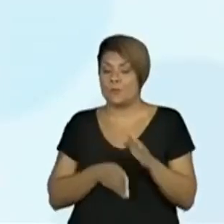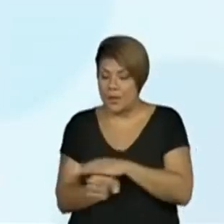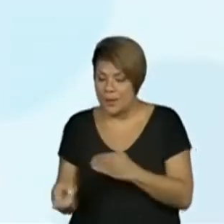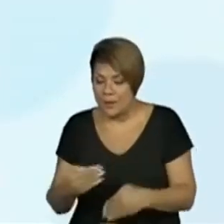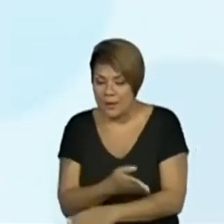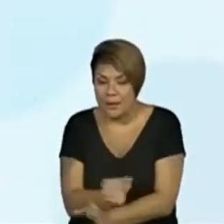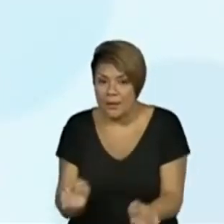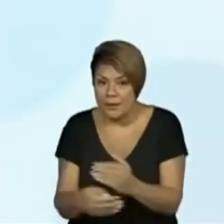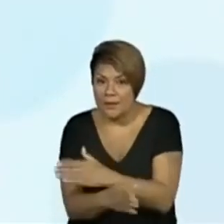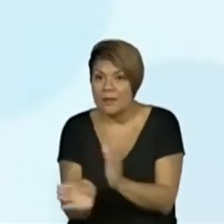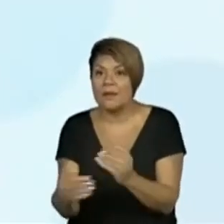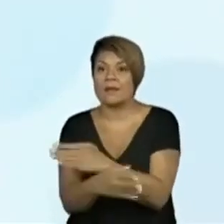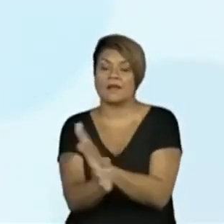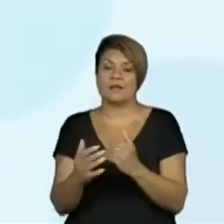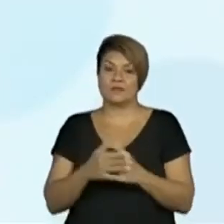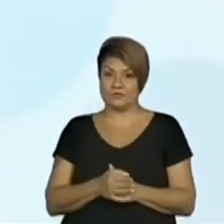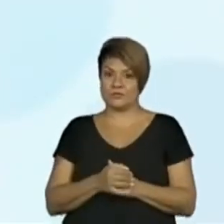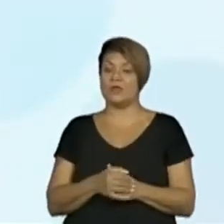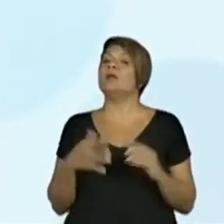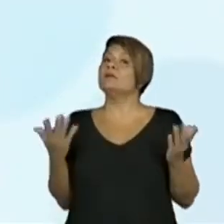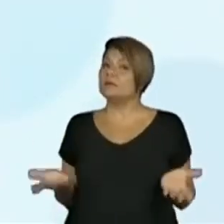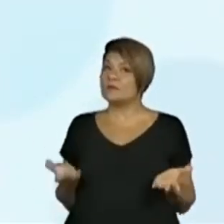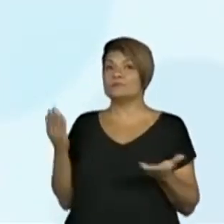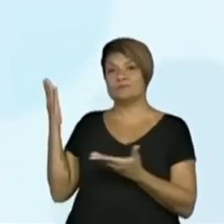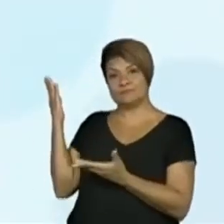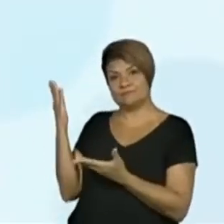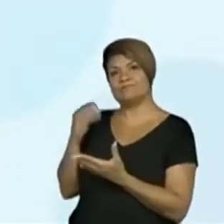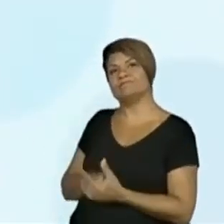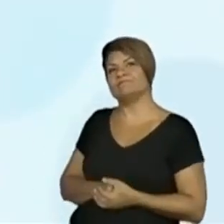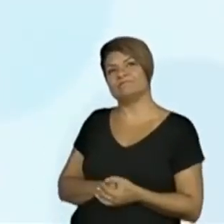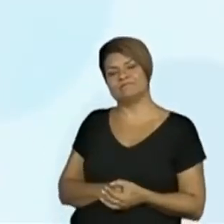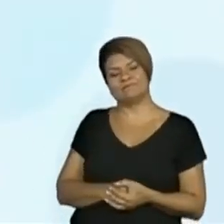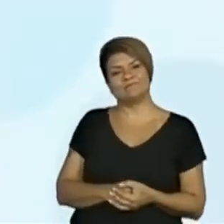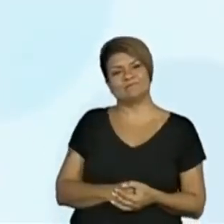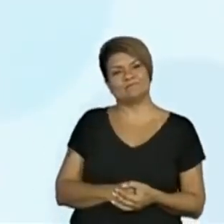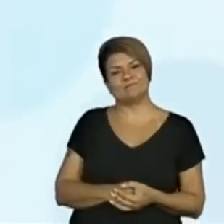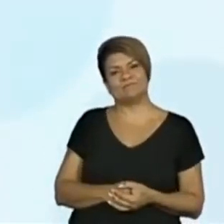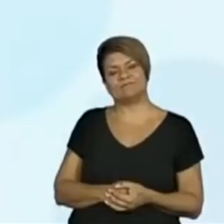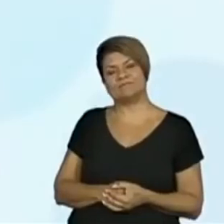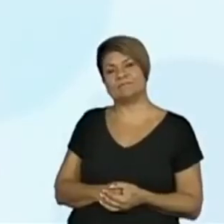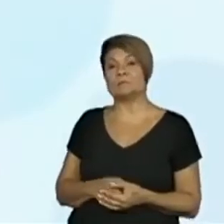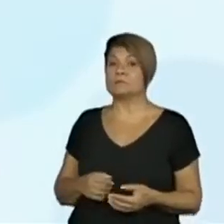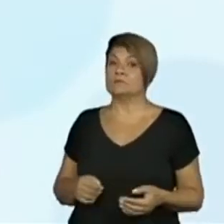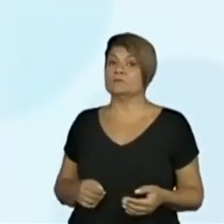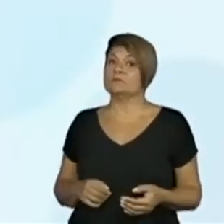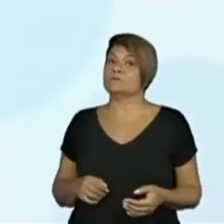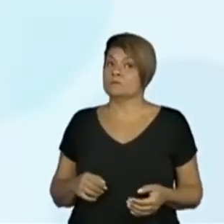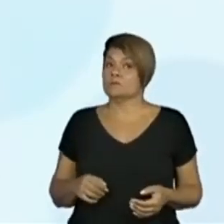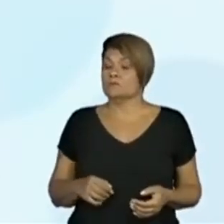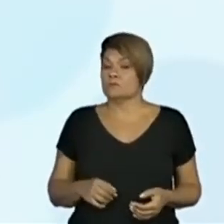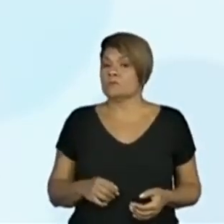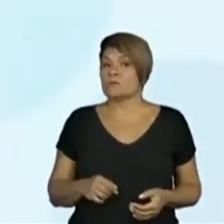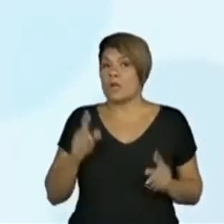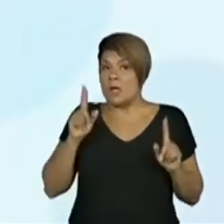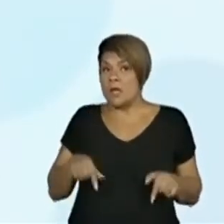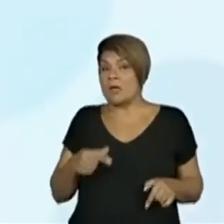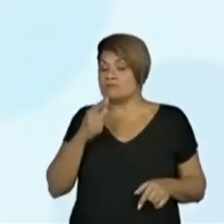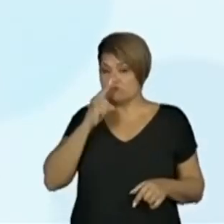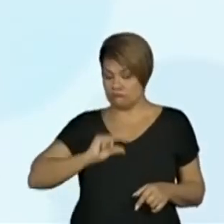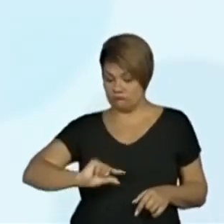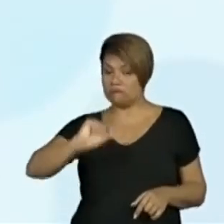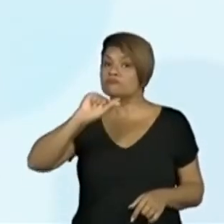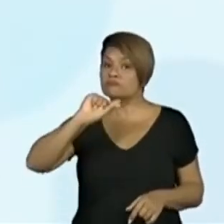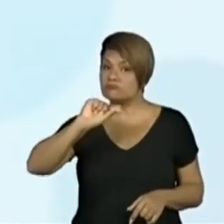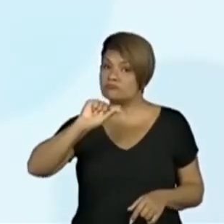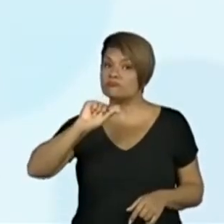peixes. E aí está o cenário que foi dito, né? E aqui é o personagem contando, olha, está vendo como a